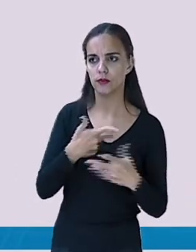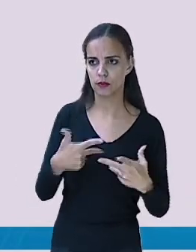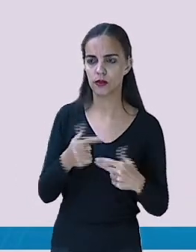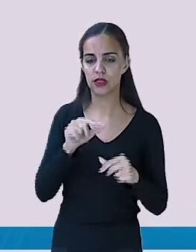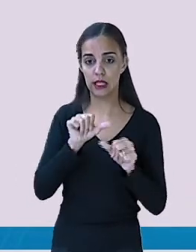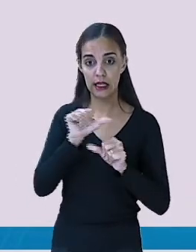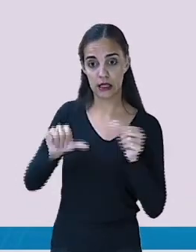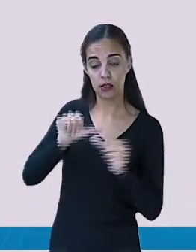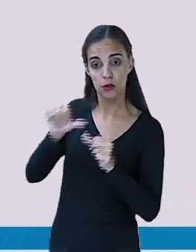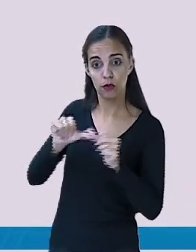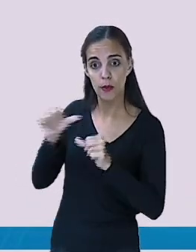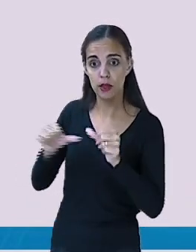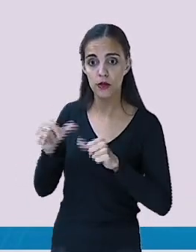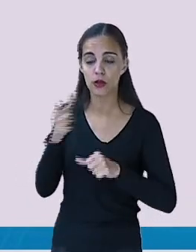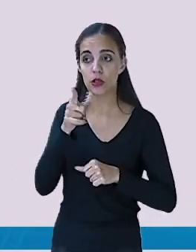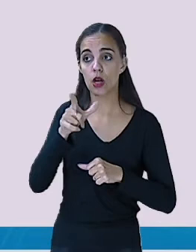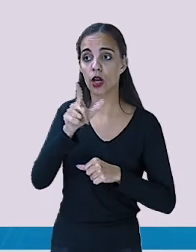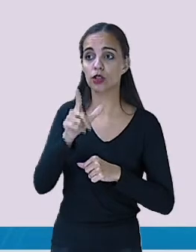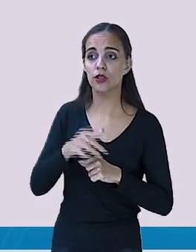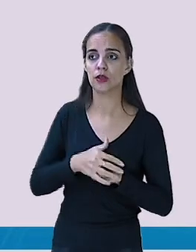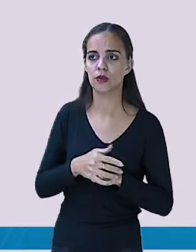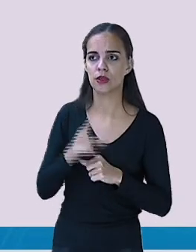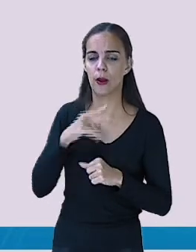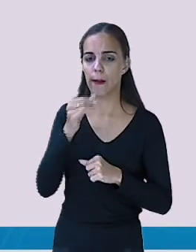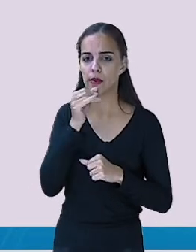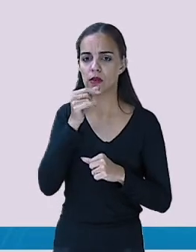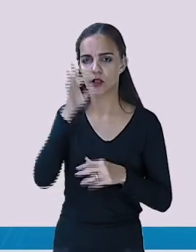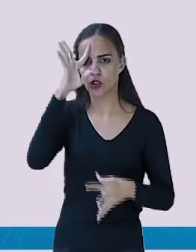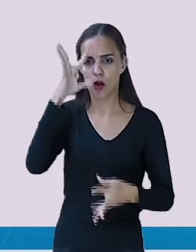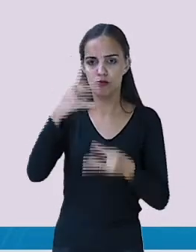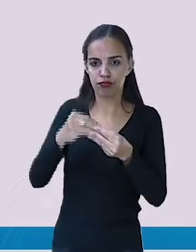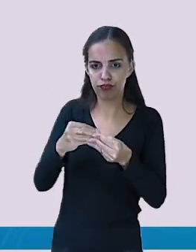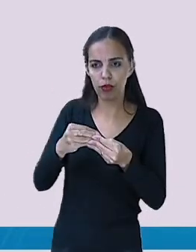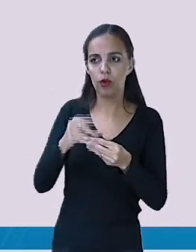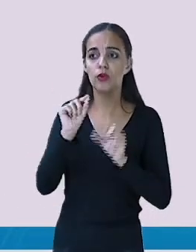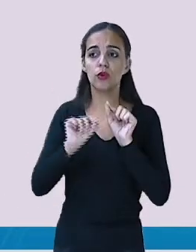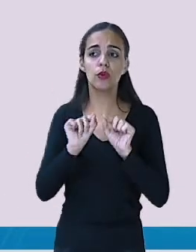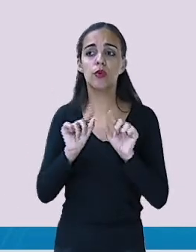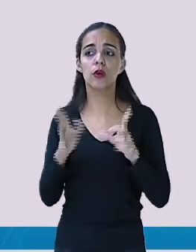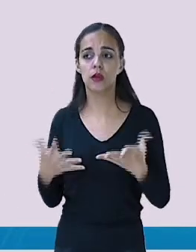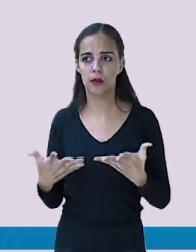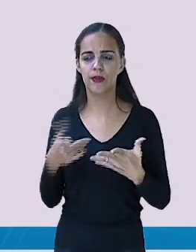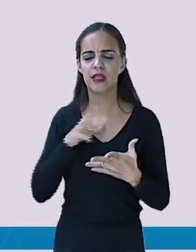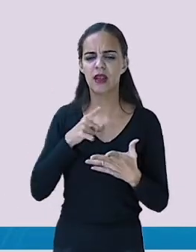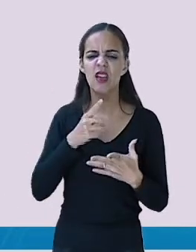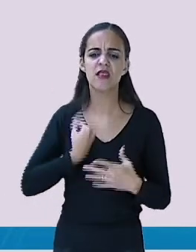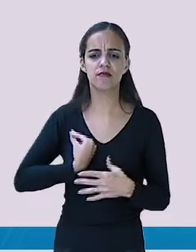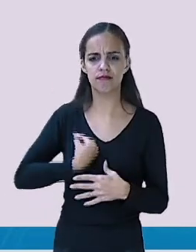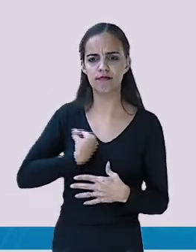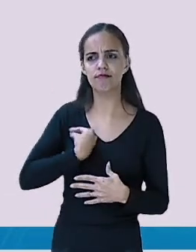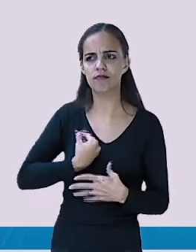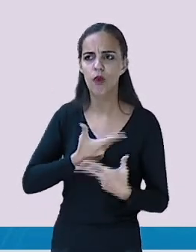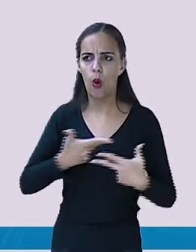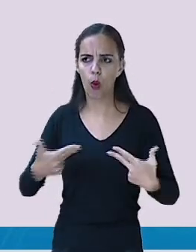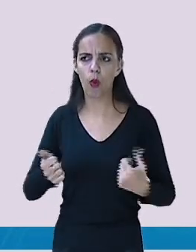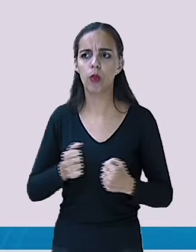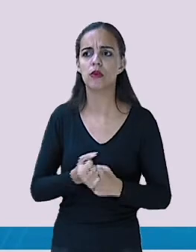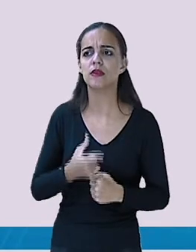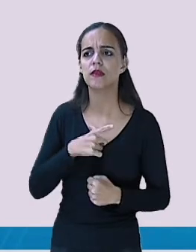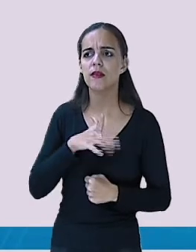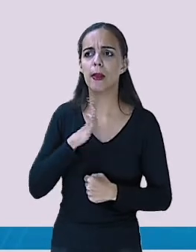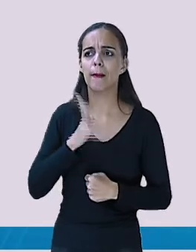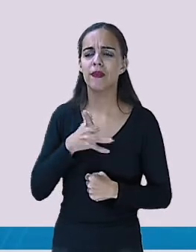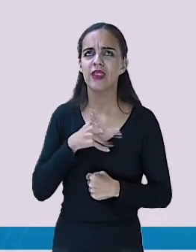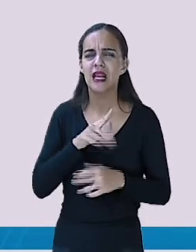transformações chegou-se à conclusão que existem algumas substâncias que já